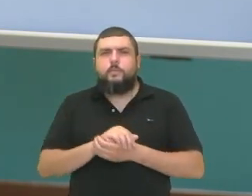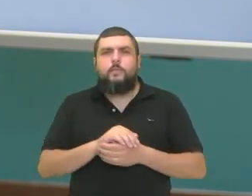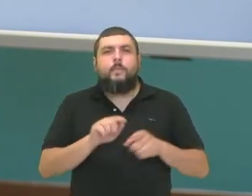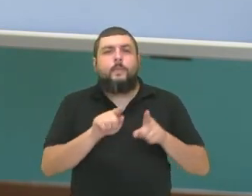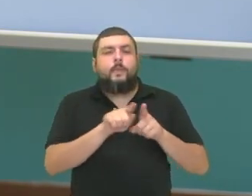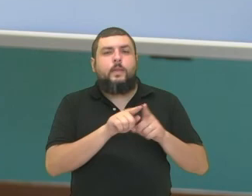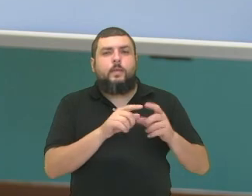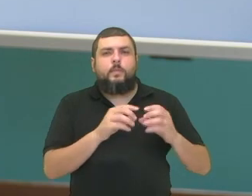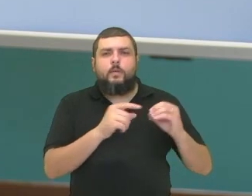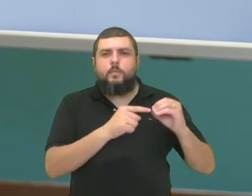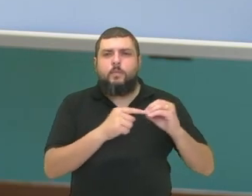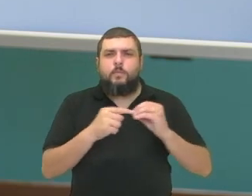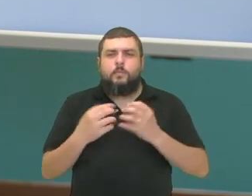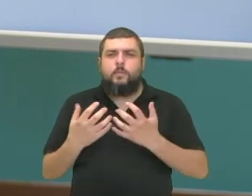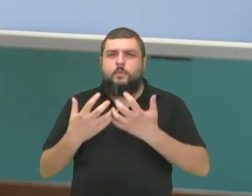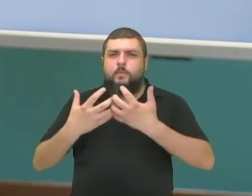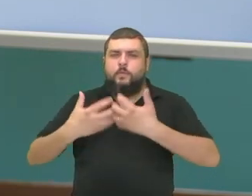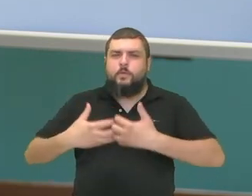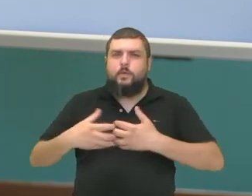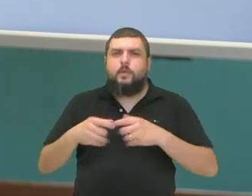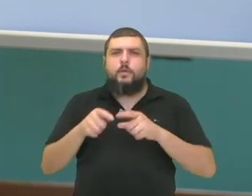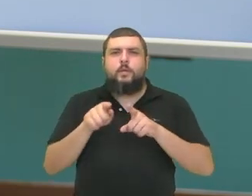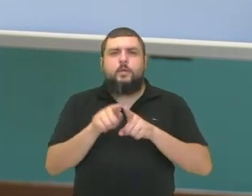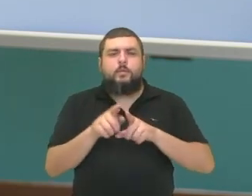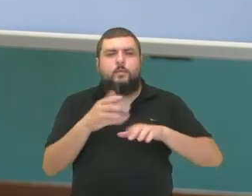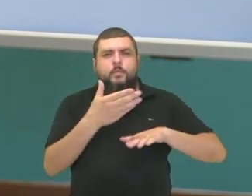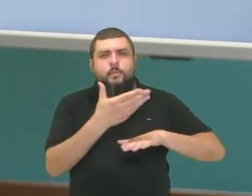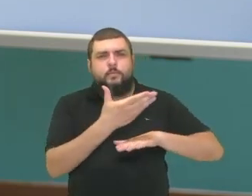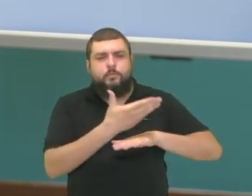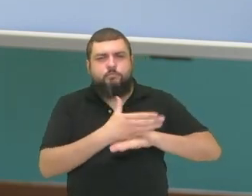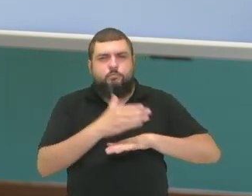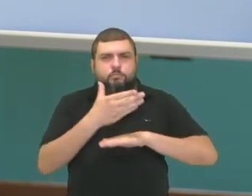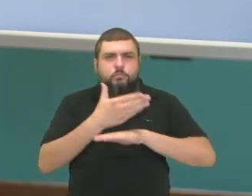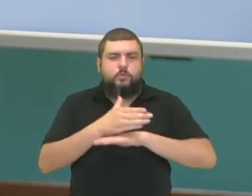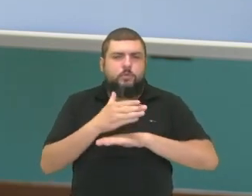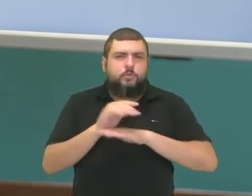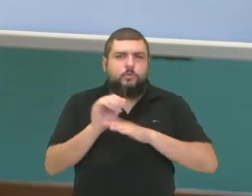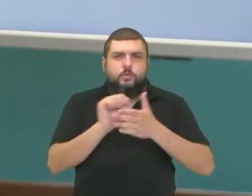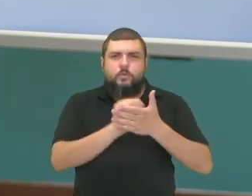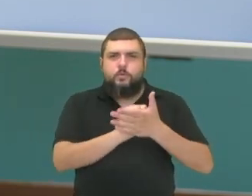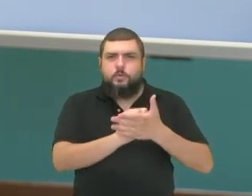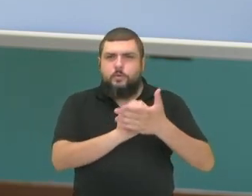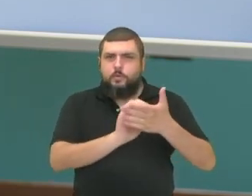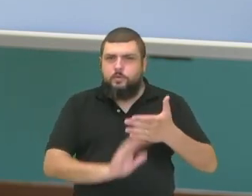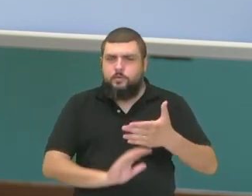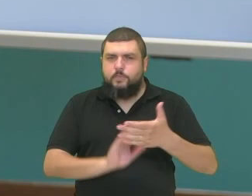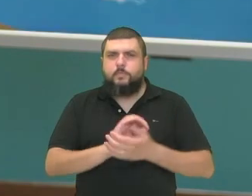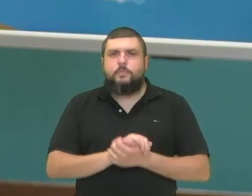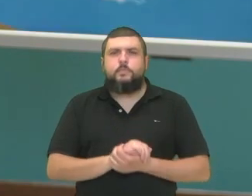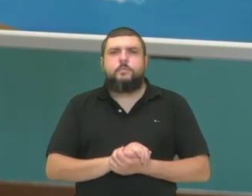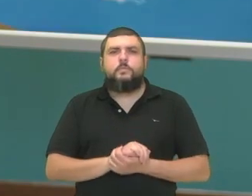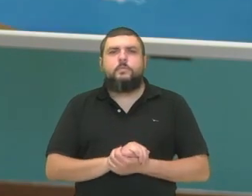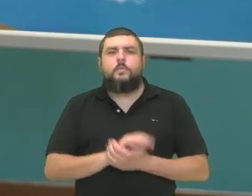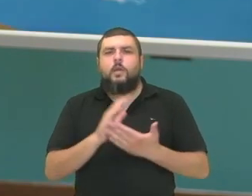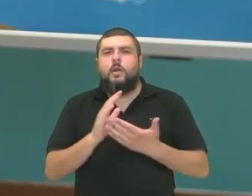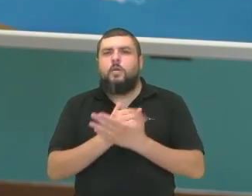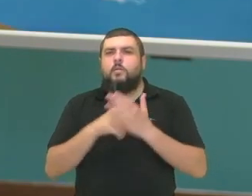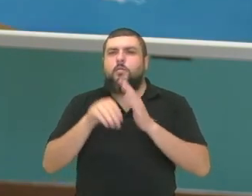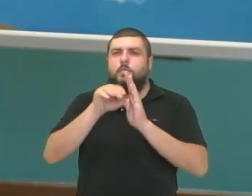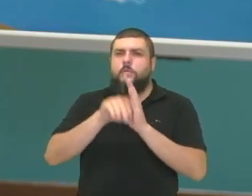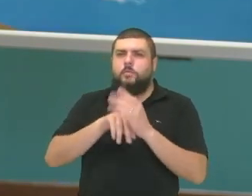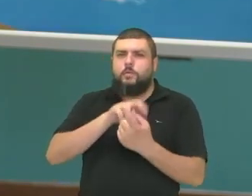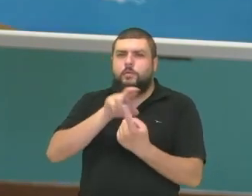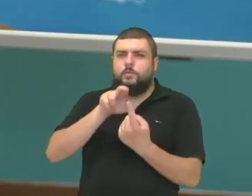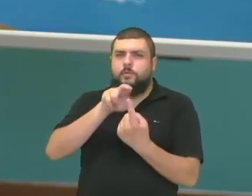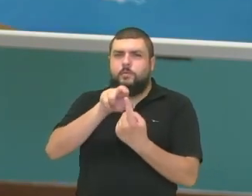de função e, claro, praticamos através de atividades. Aqui nós temos algumas